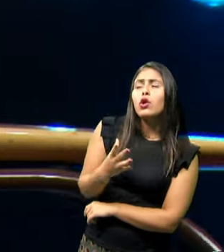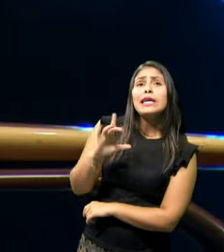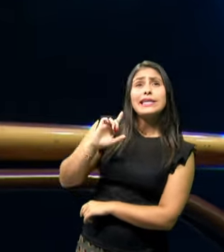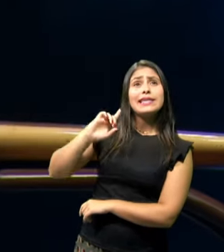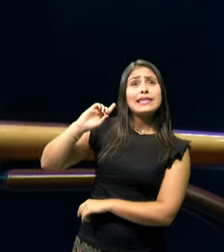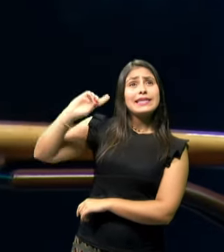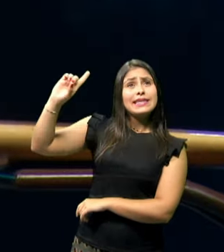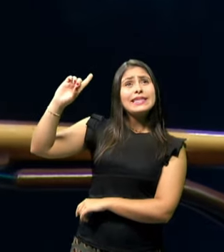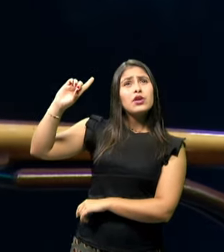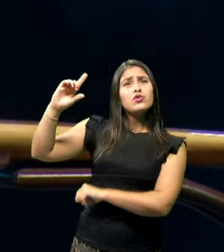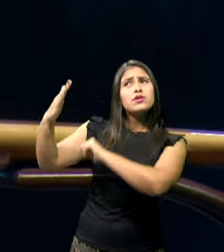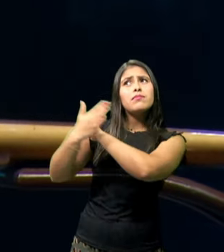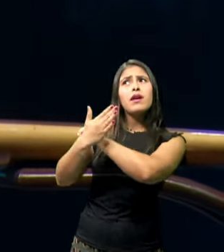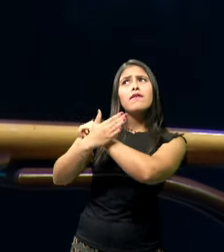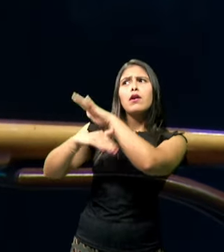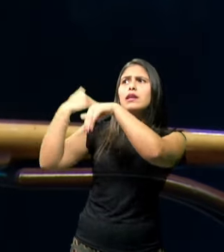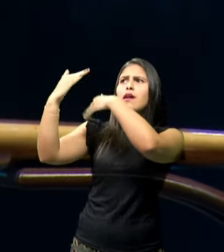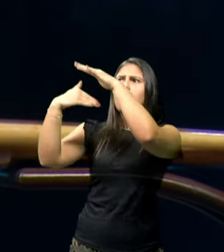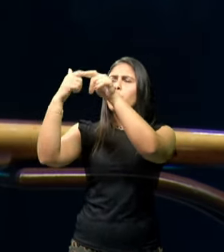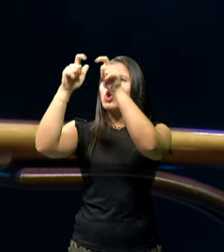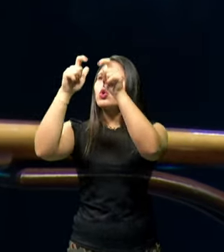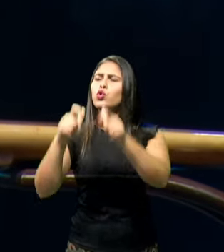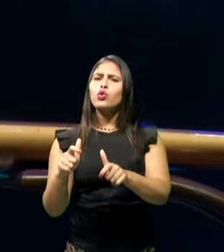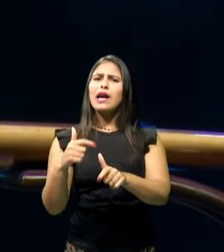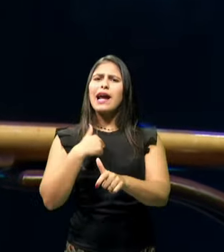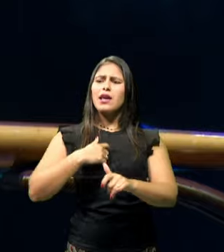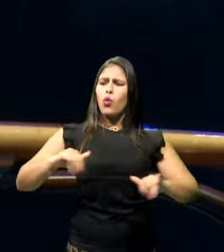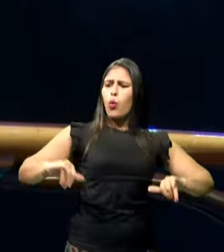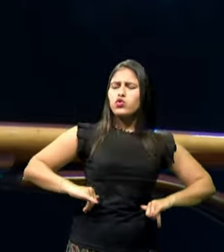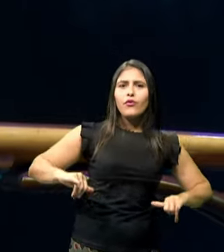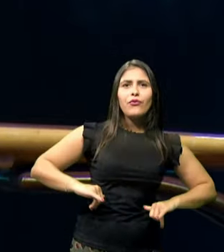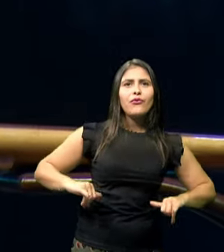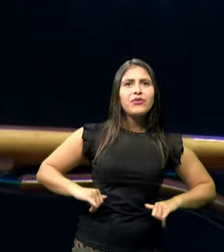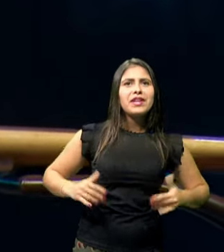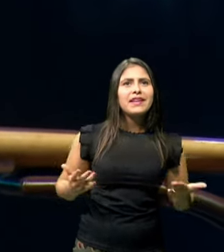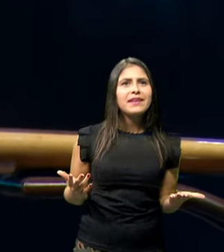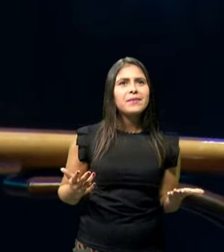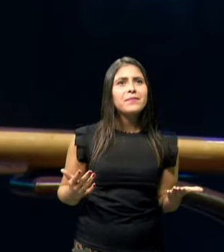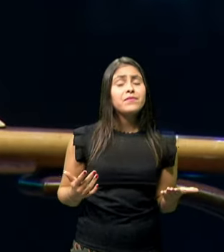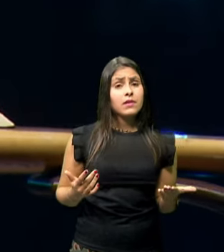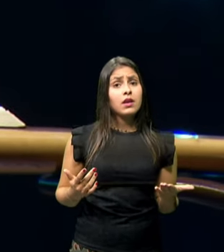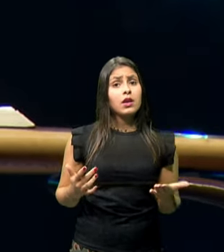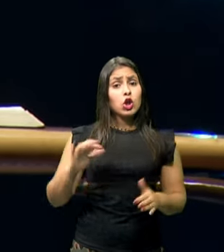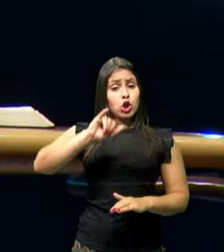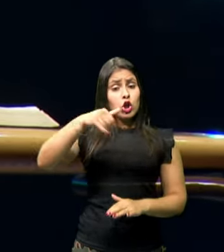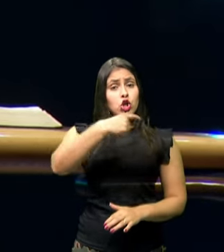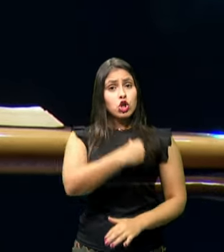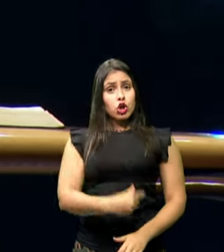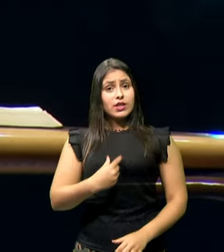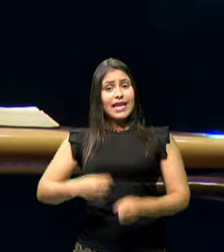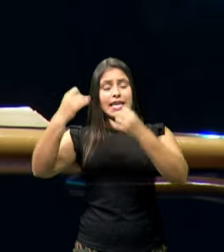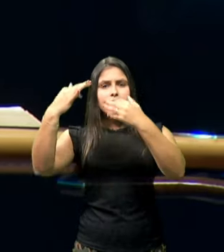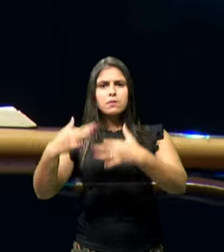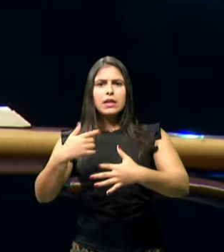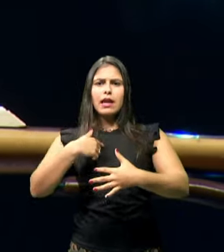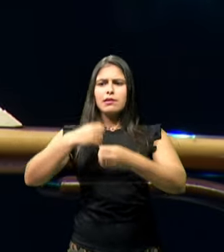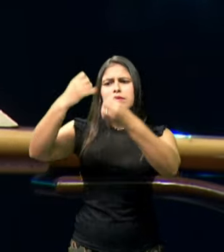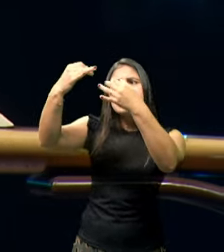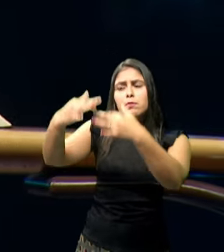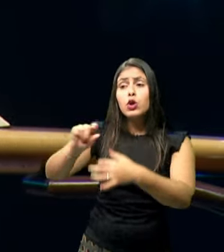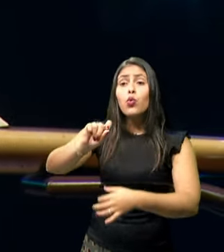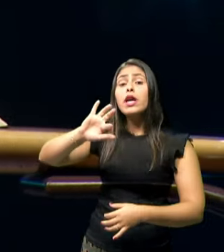dizendo que o Senhor o fez prosperar na terra da minha aflição. Ele fala do fato, mas não causa problema